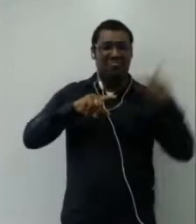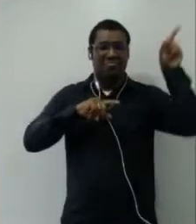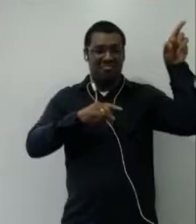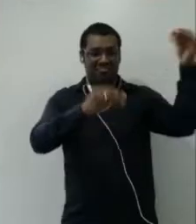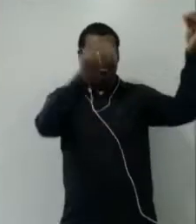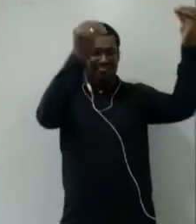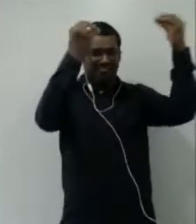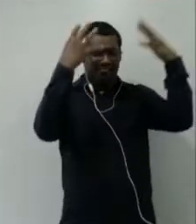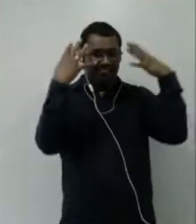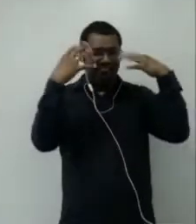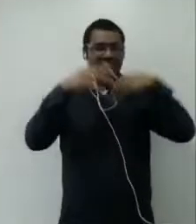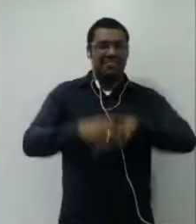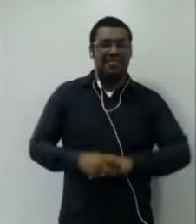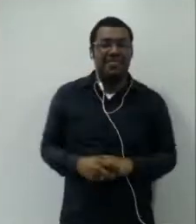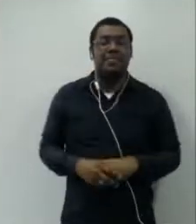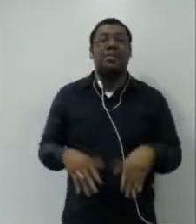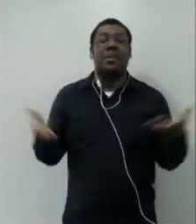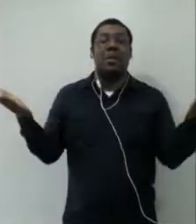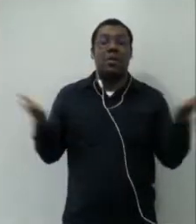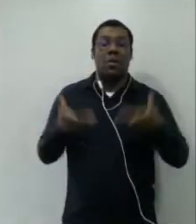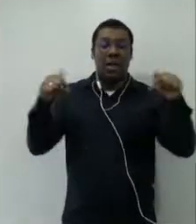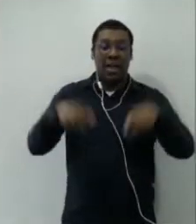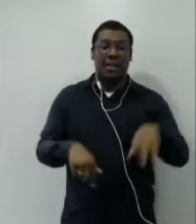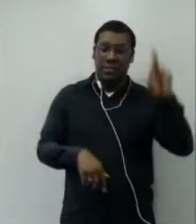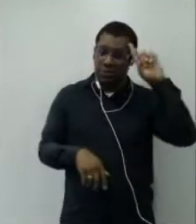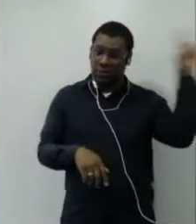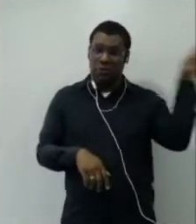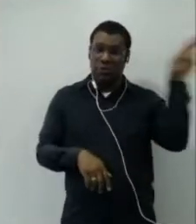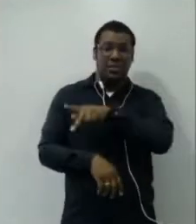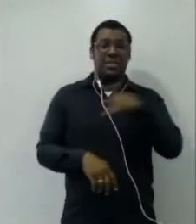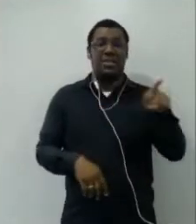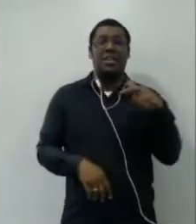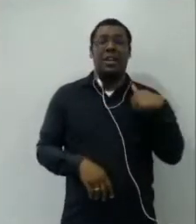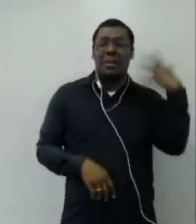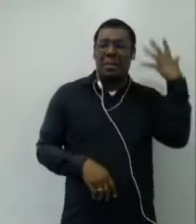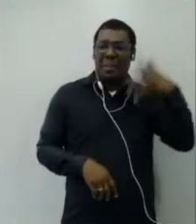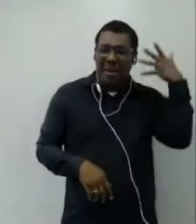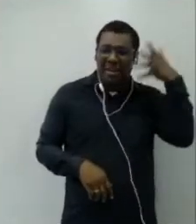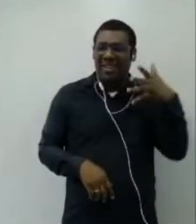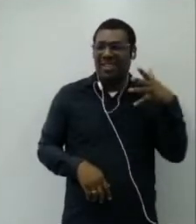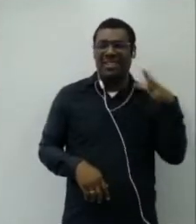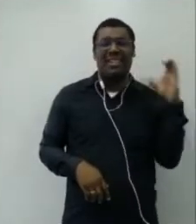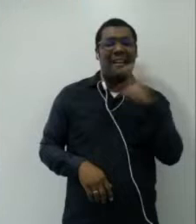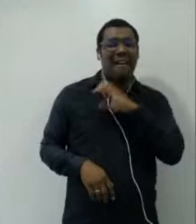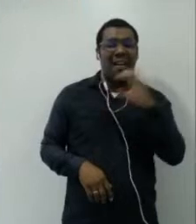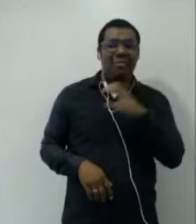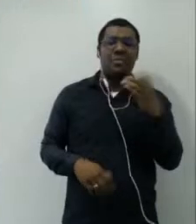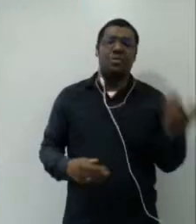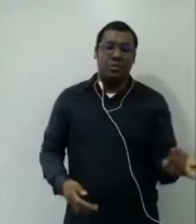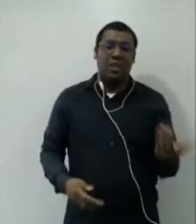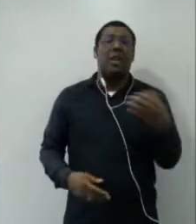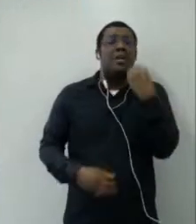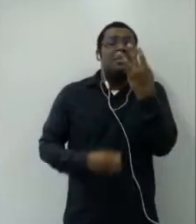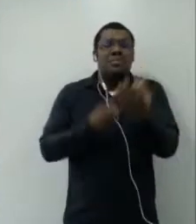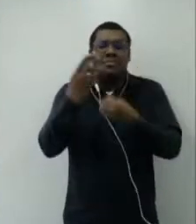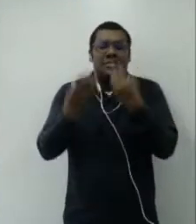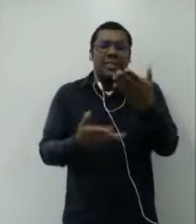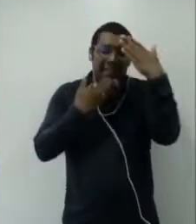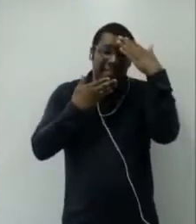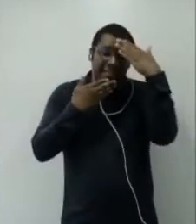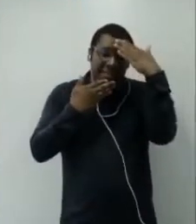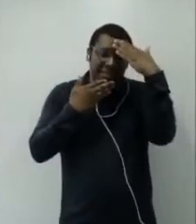As palavras aqui, senhor presidente, são rápidas, são de gratidão e gratidão pelo exemplo